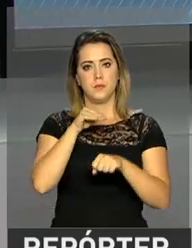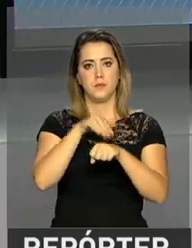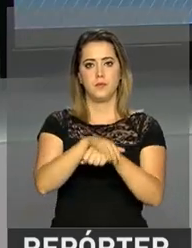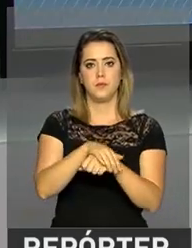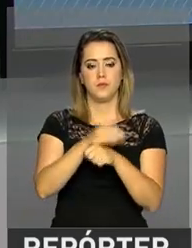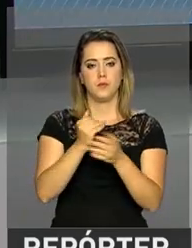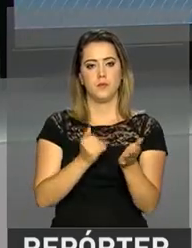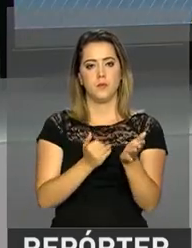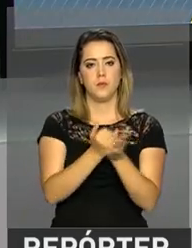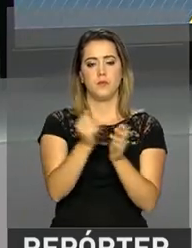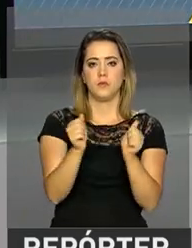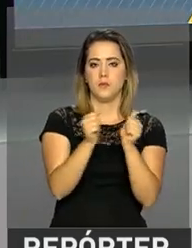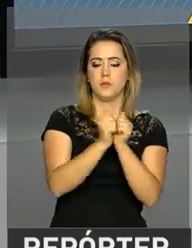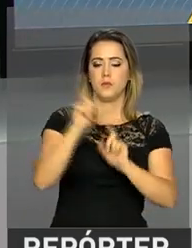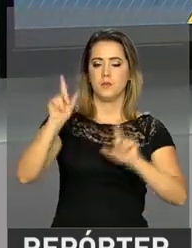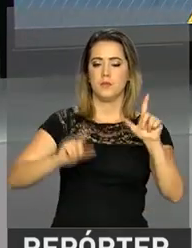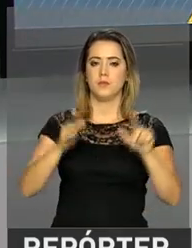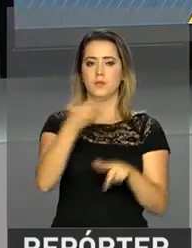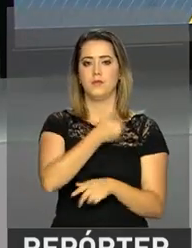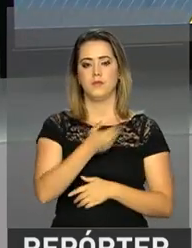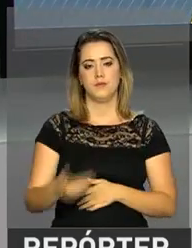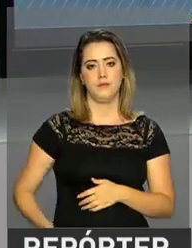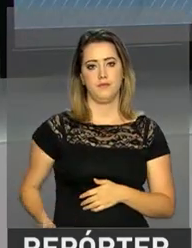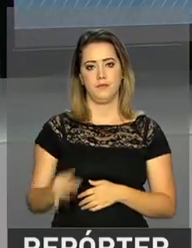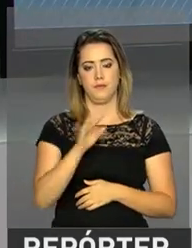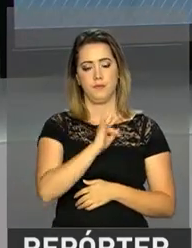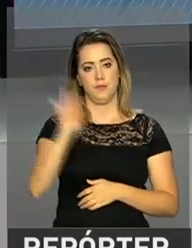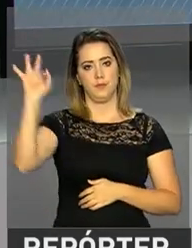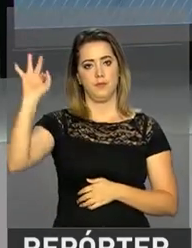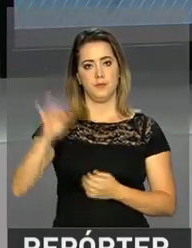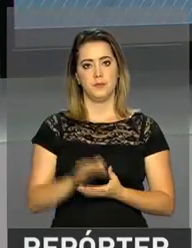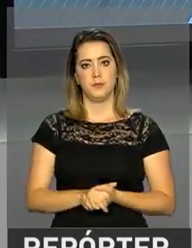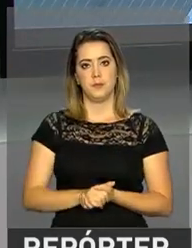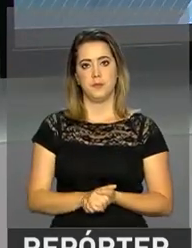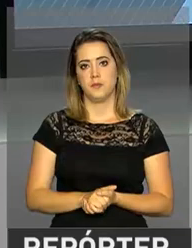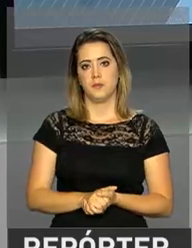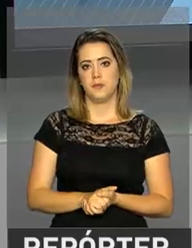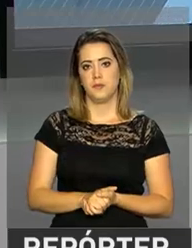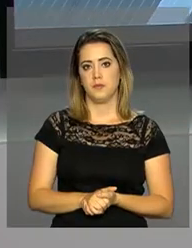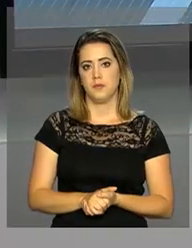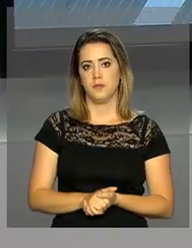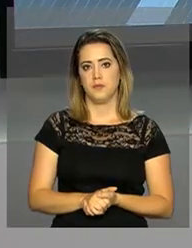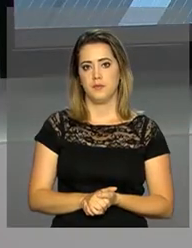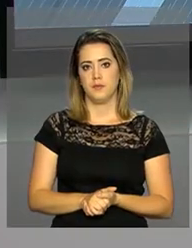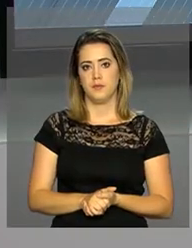Uma boa noite para você e continue com a gente na NBR, a TV do Governo Federal.